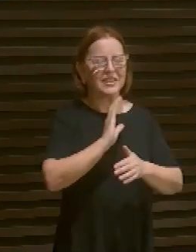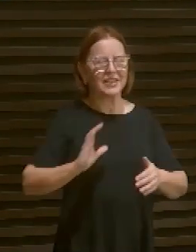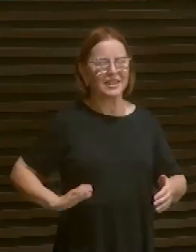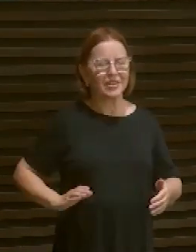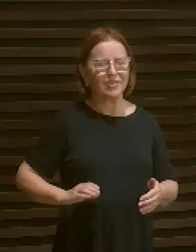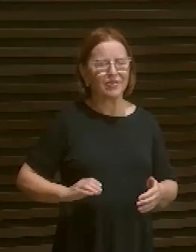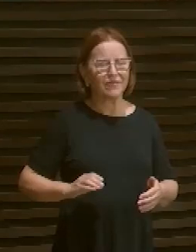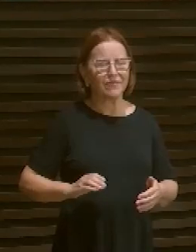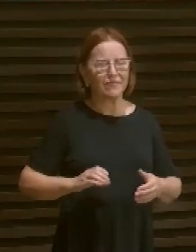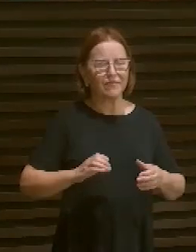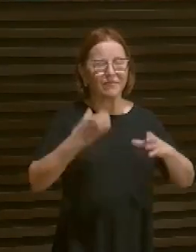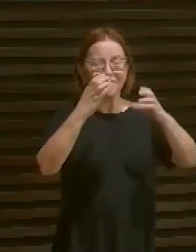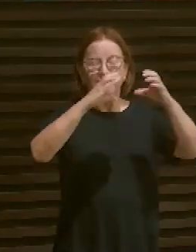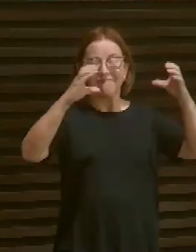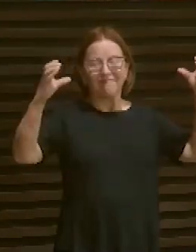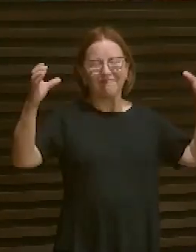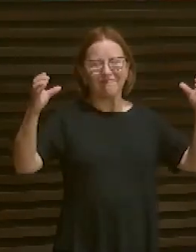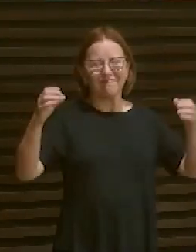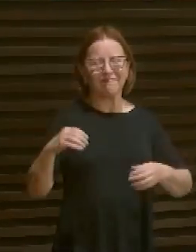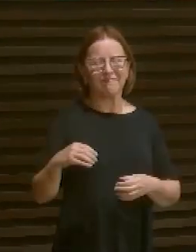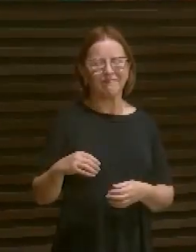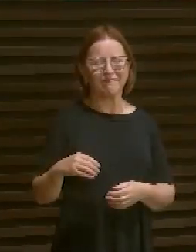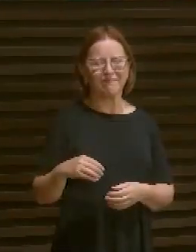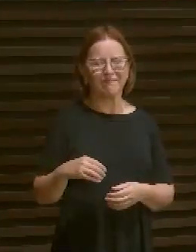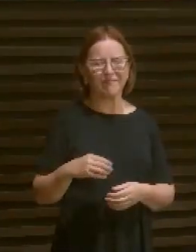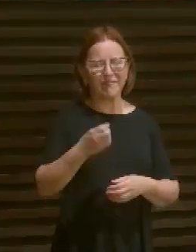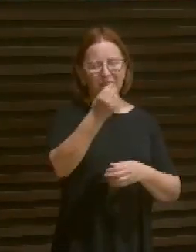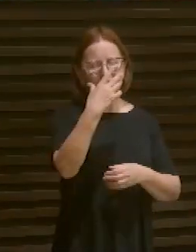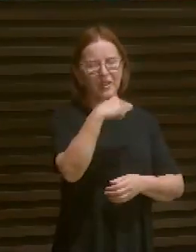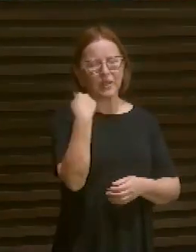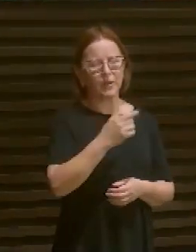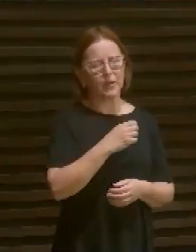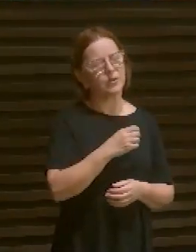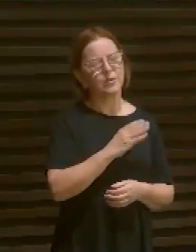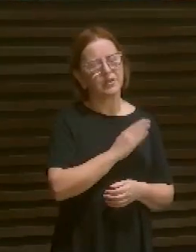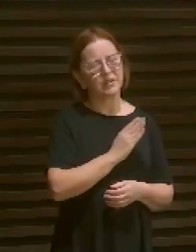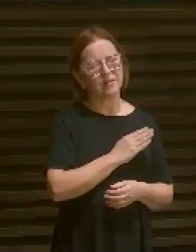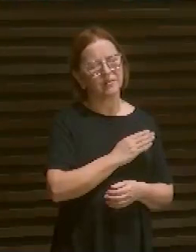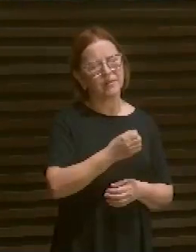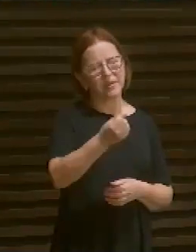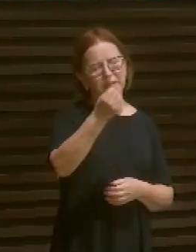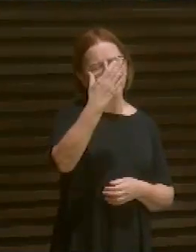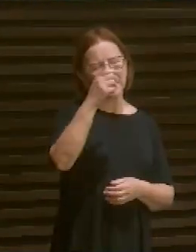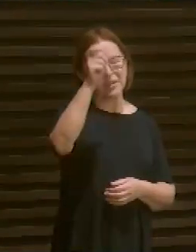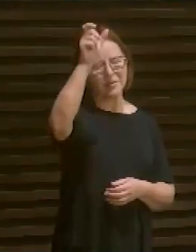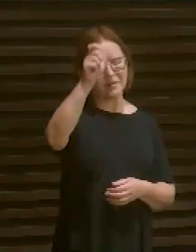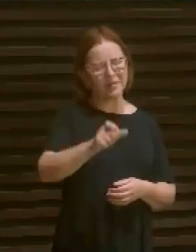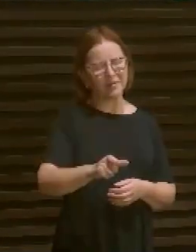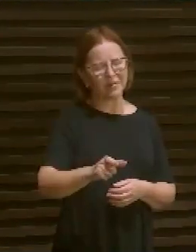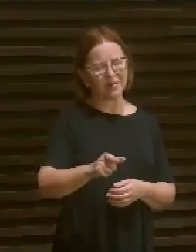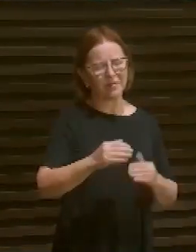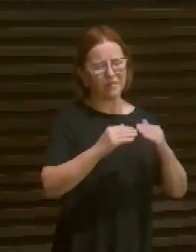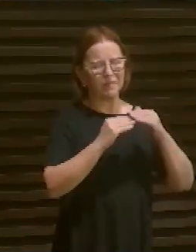engrandecido. Tu tocas nos nossos corações e revela-nos a pessoa sublime